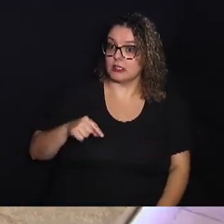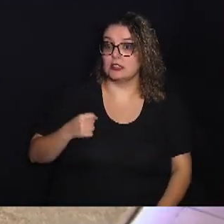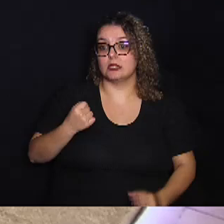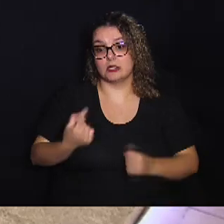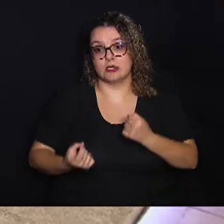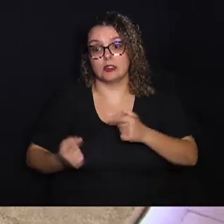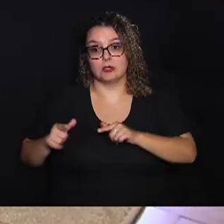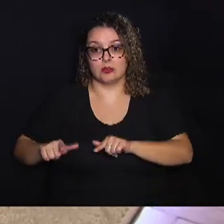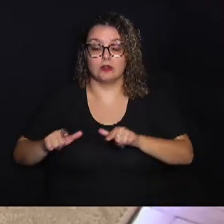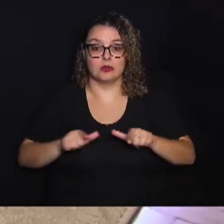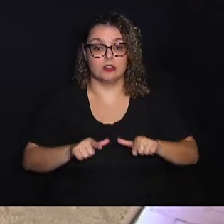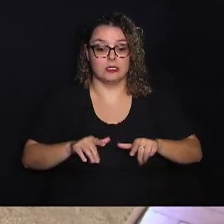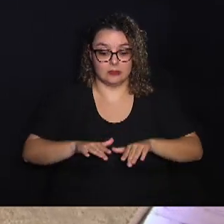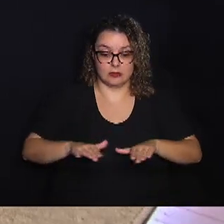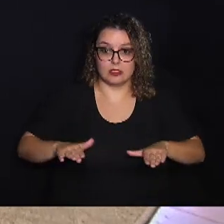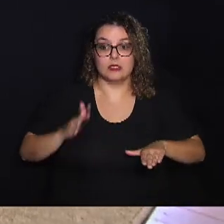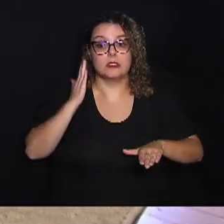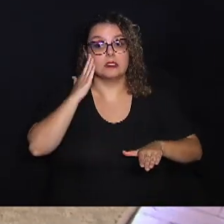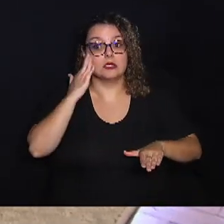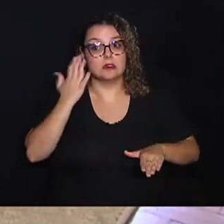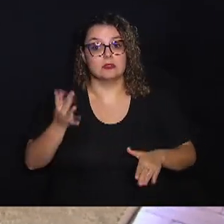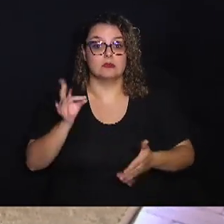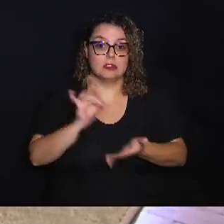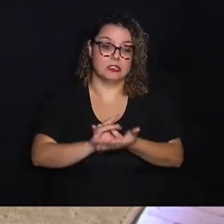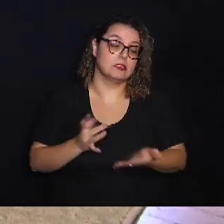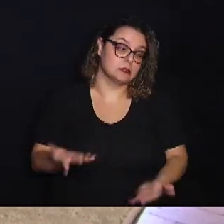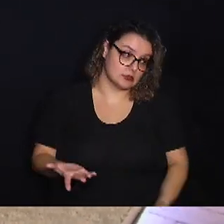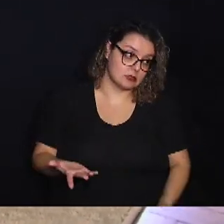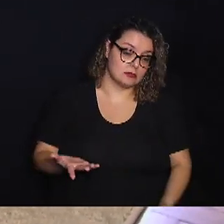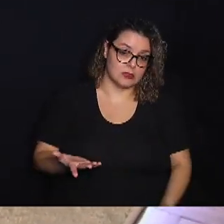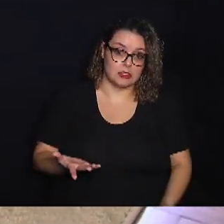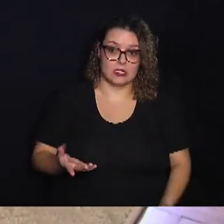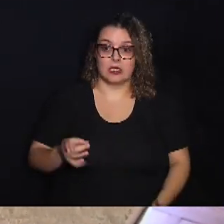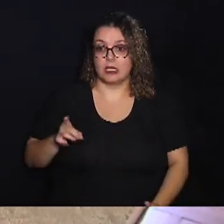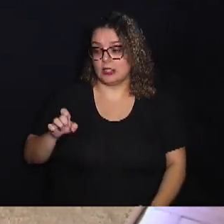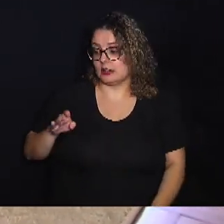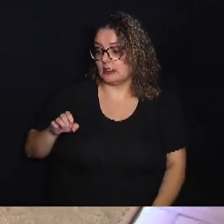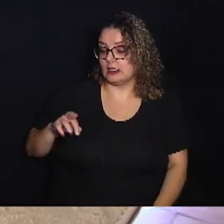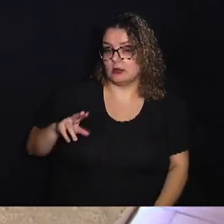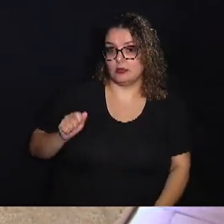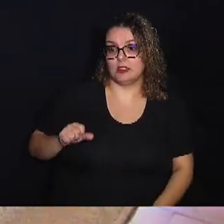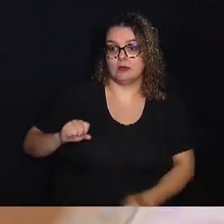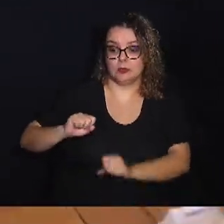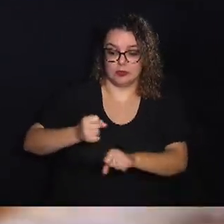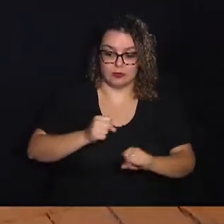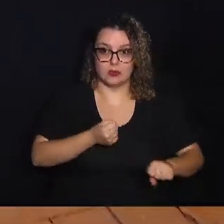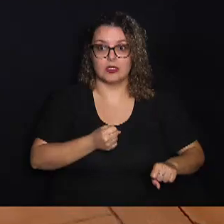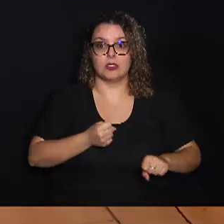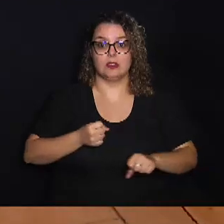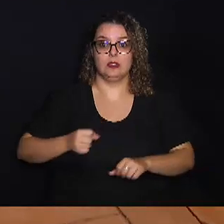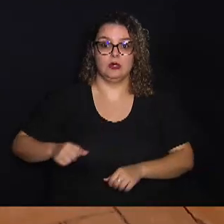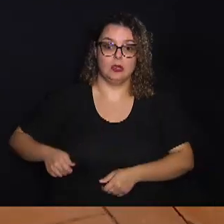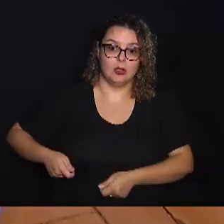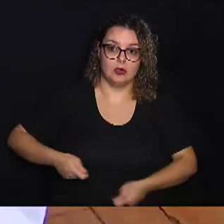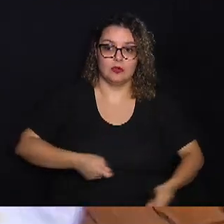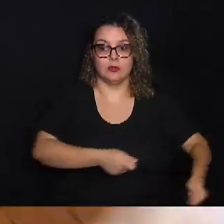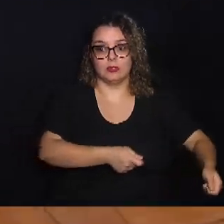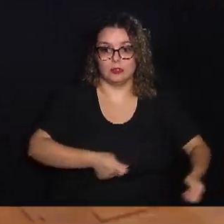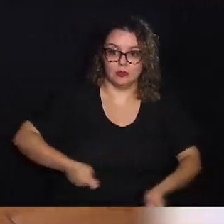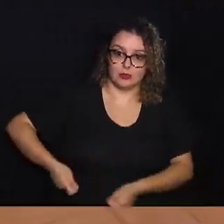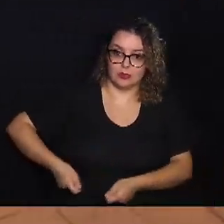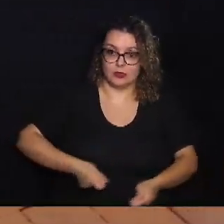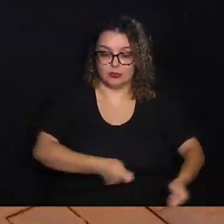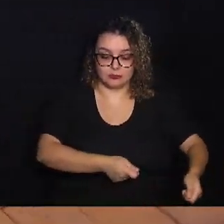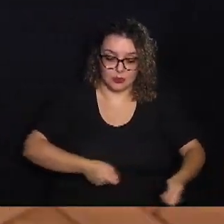lugares e tem tapete, então a gente tem que saber também essa realidade, né? A Débora varreu aqui há pouco o chão, passou um paninho, e ela varre